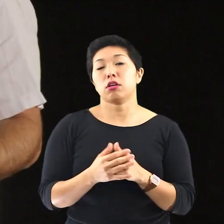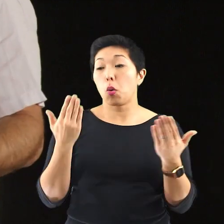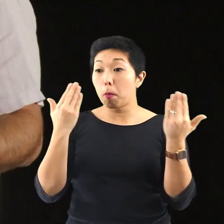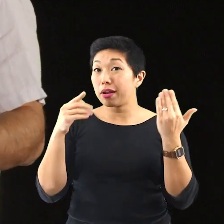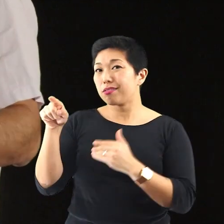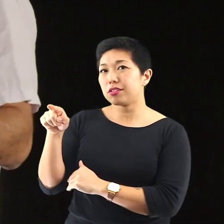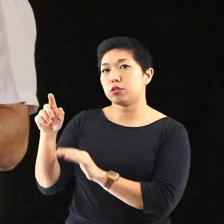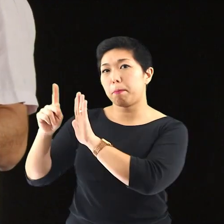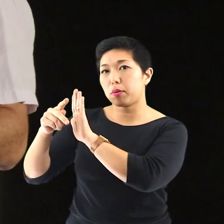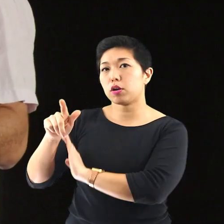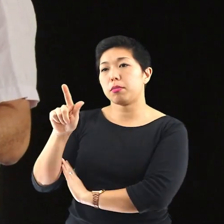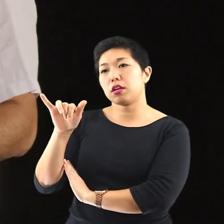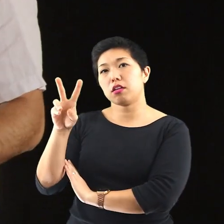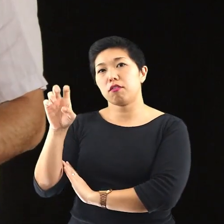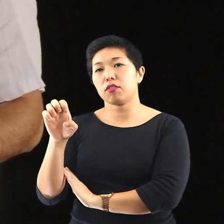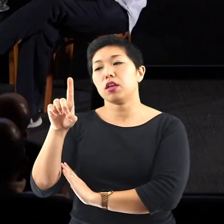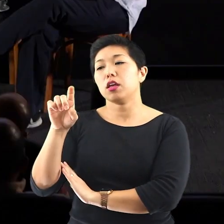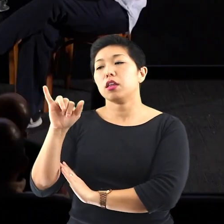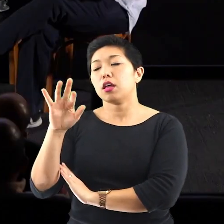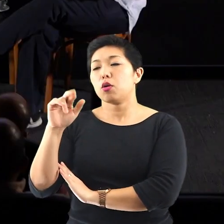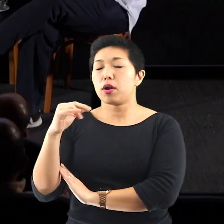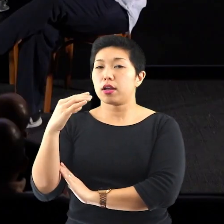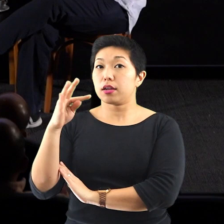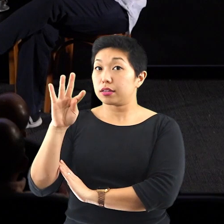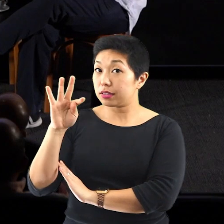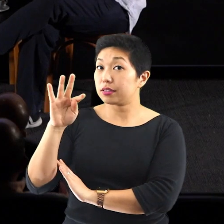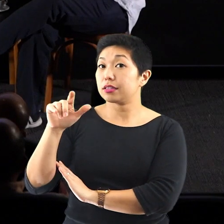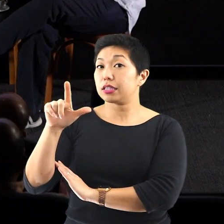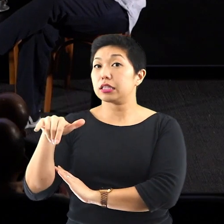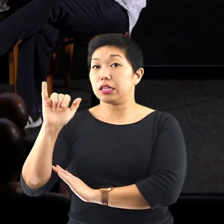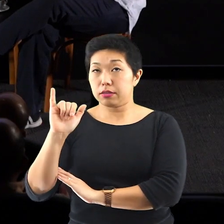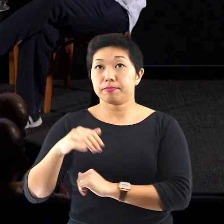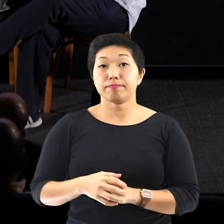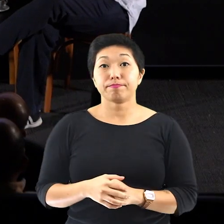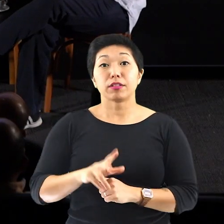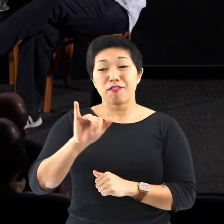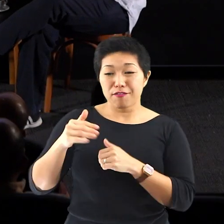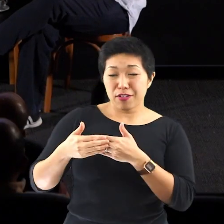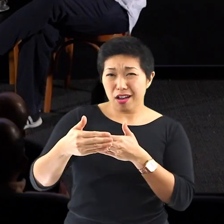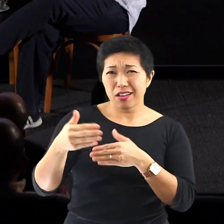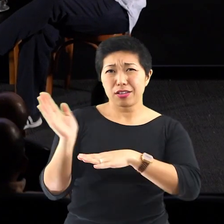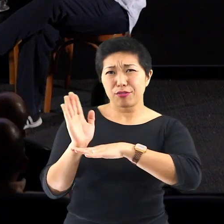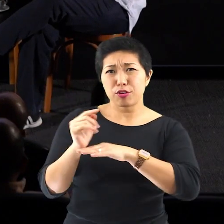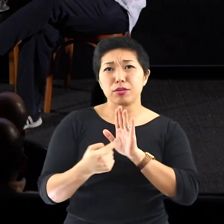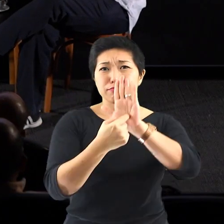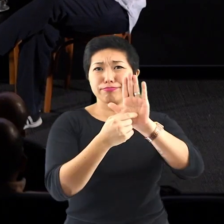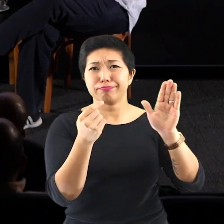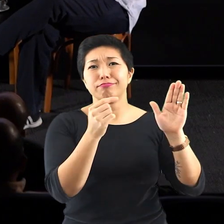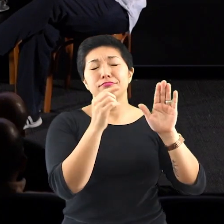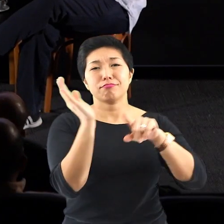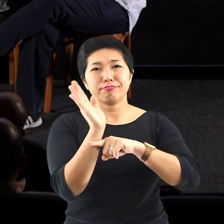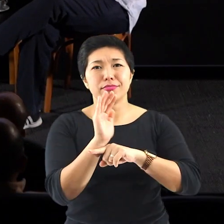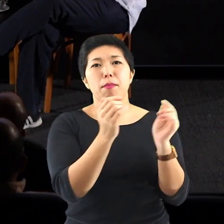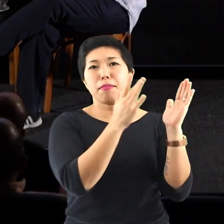ser muito importante nos próximos anos acompanhar os resultados. Então, tem uma exibição de filme aqui daqui a poucos minutos, né? Então, se o